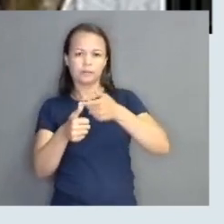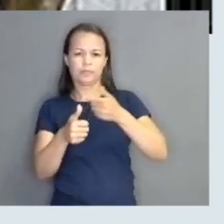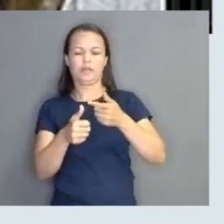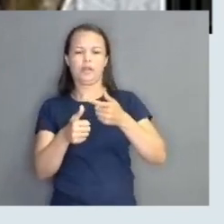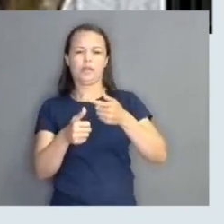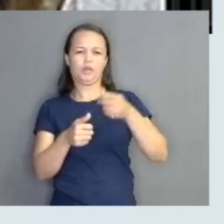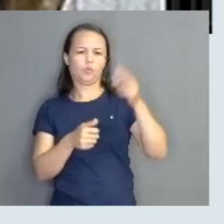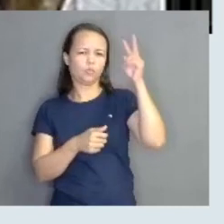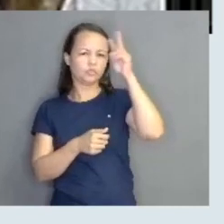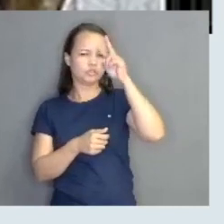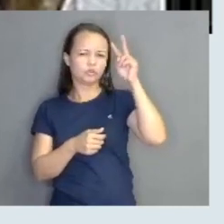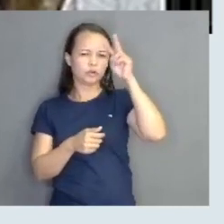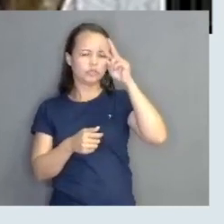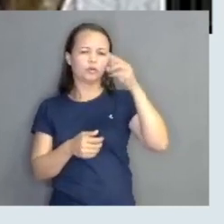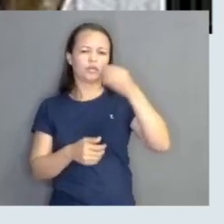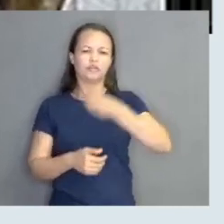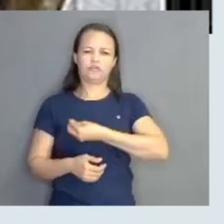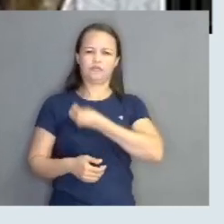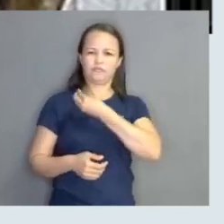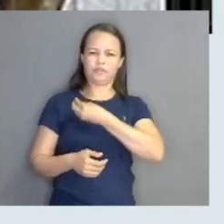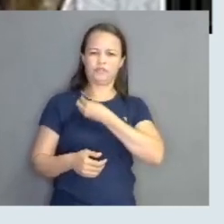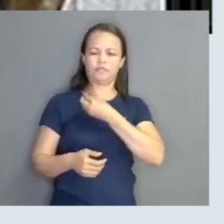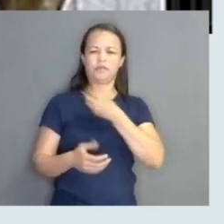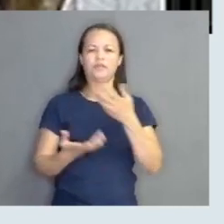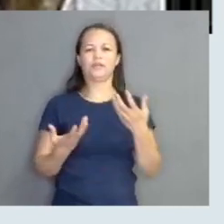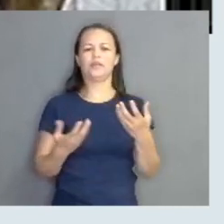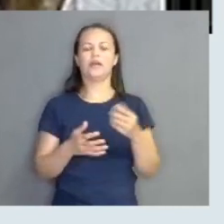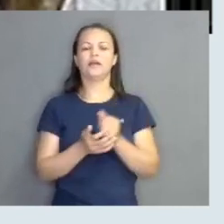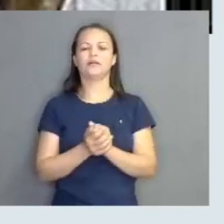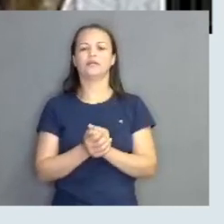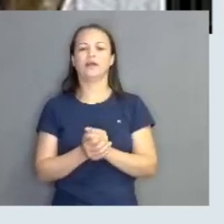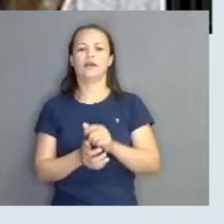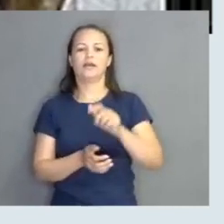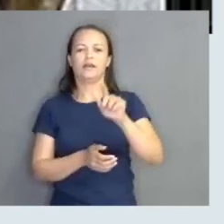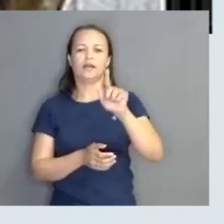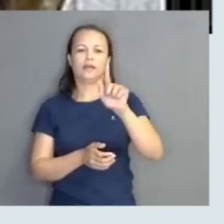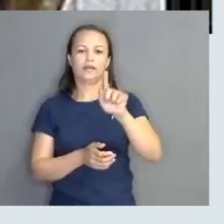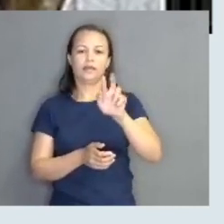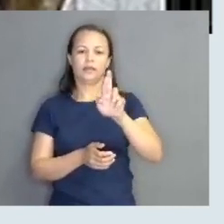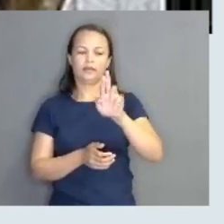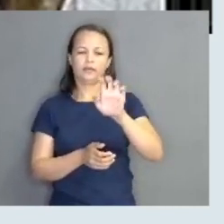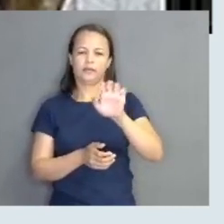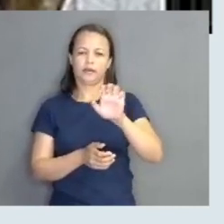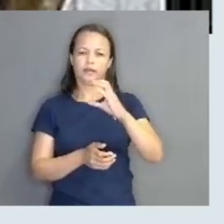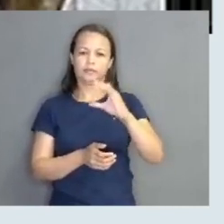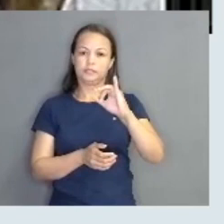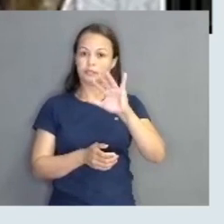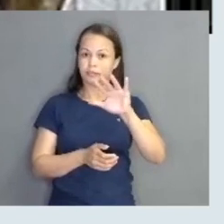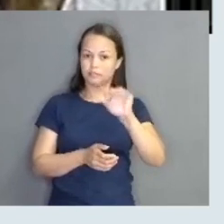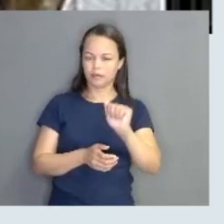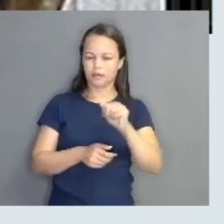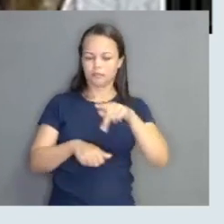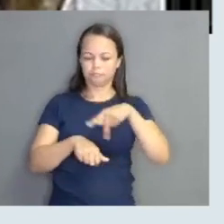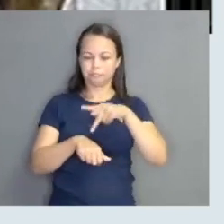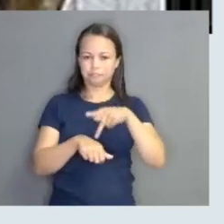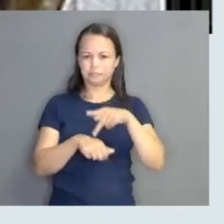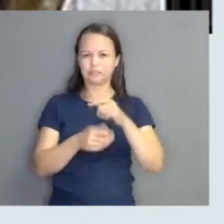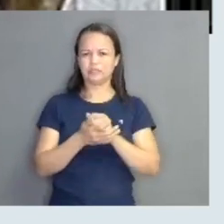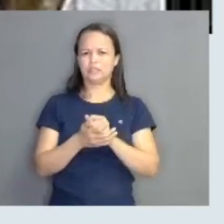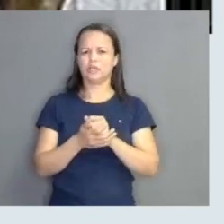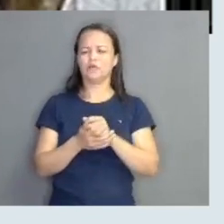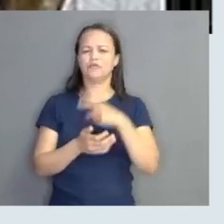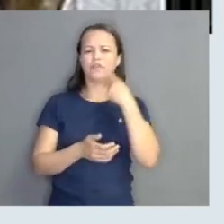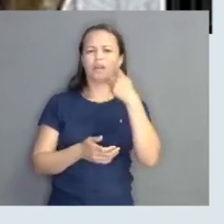na Grécia. Ele dizia que o homem ele era o responsável pelo